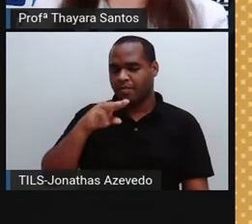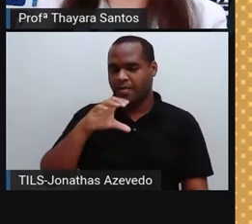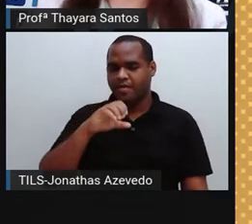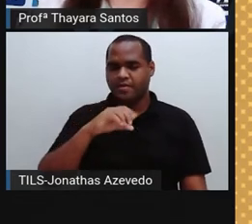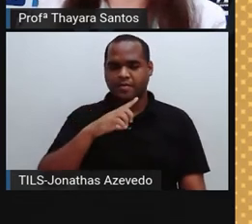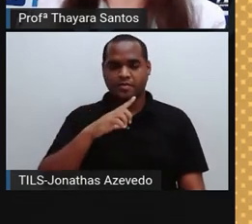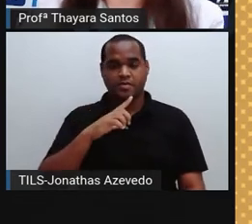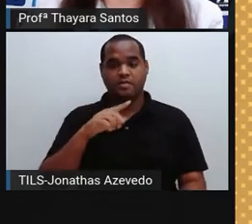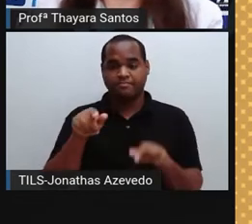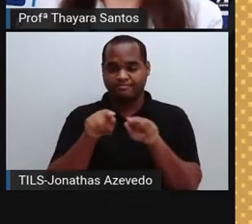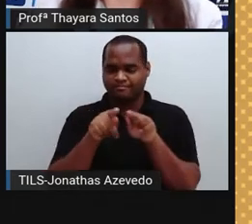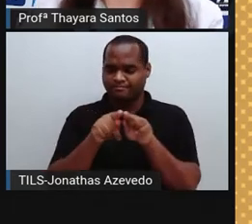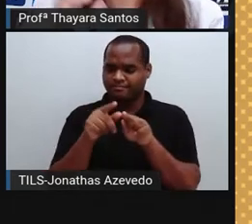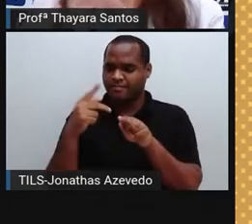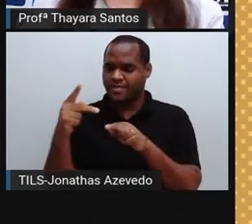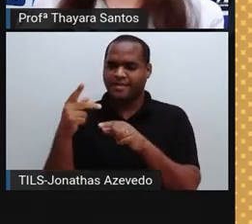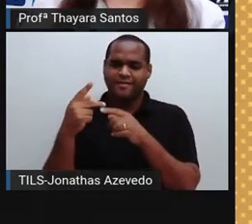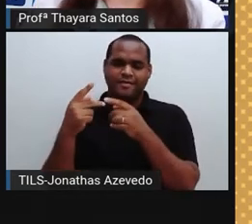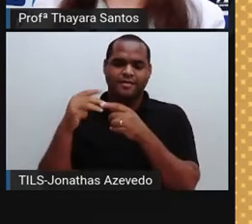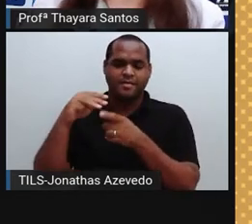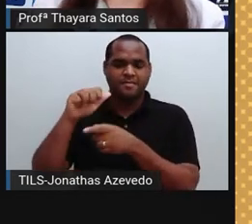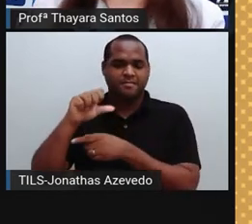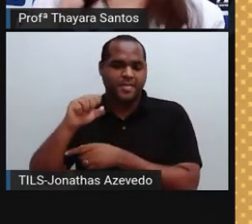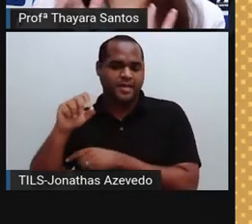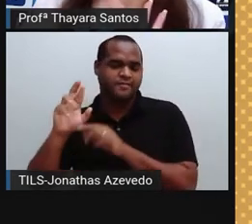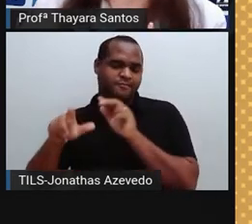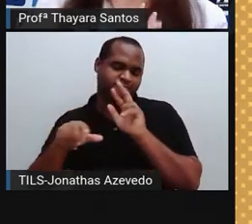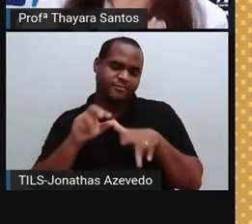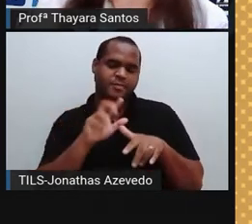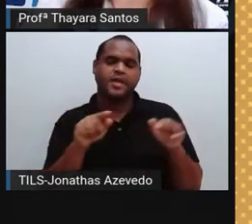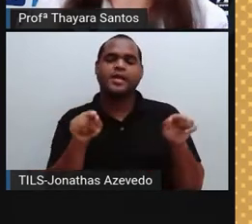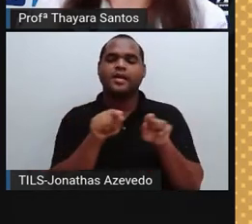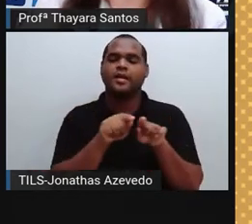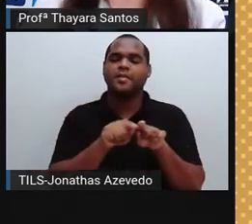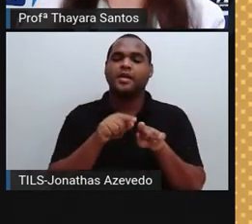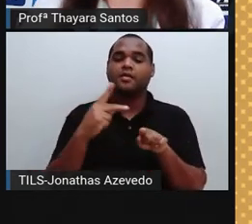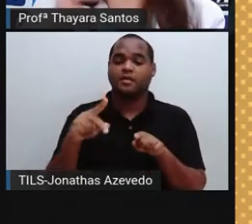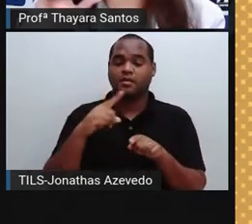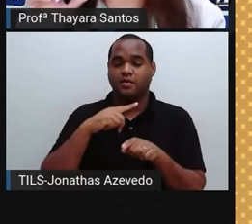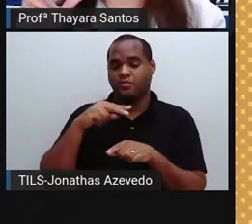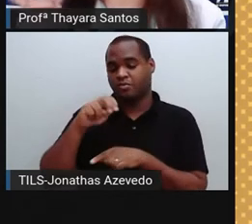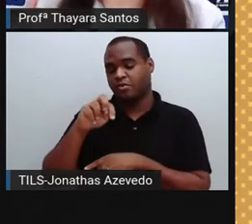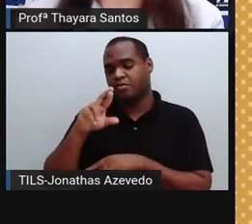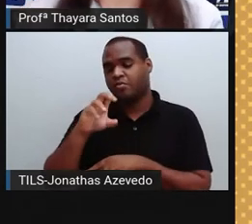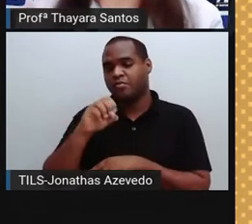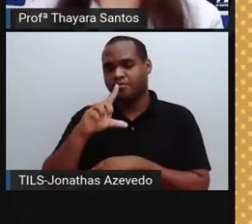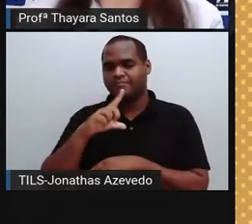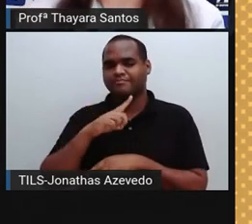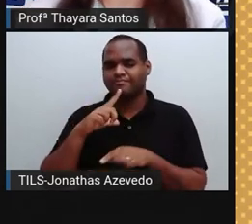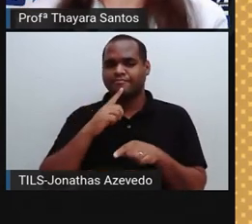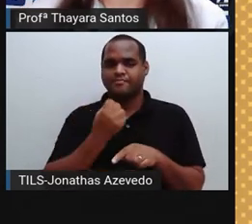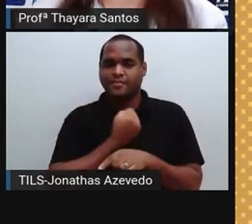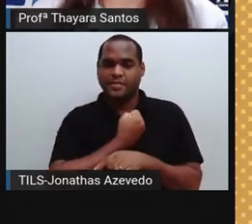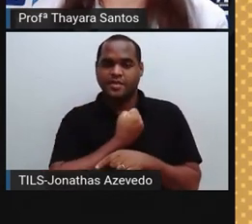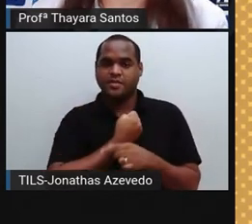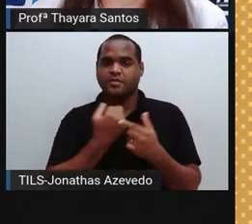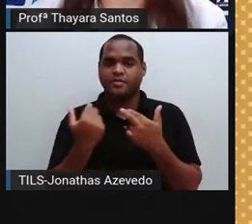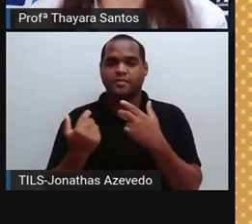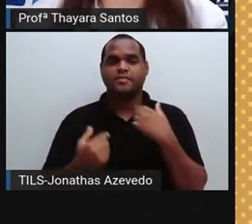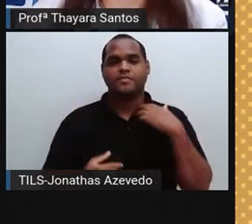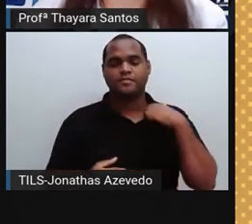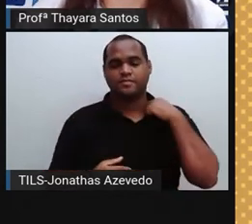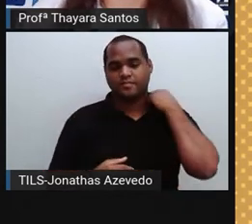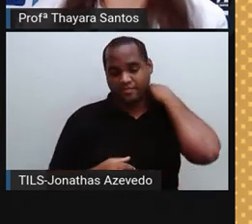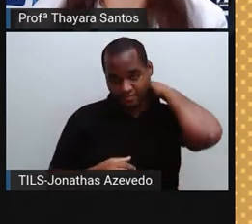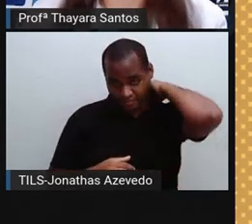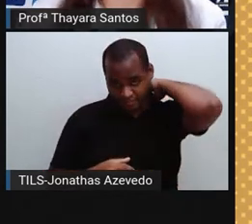número atômico e de massa diferentes, porém, eles apresentam o mesmo número de nêutrons. Por isso que eles são chamados de... Deixa eu fazer de novo essa